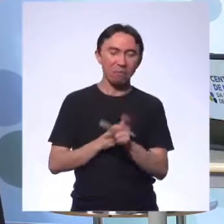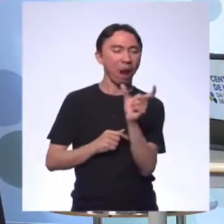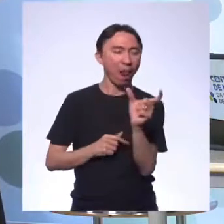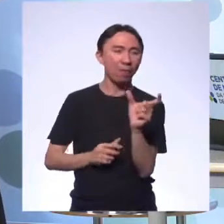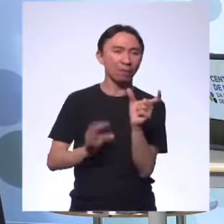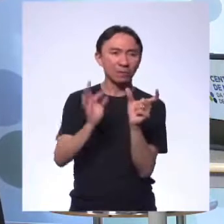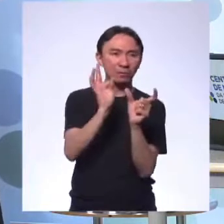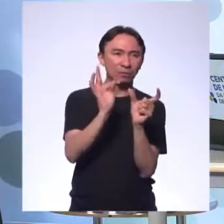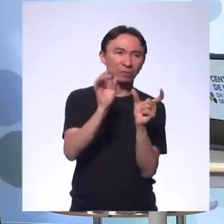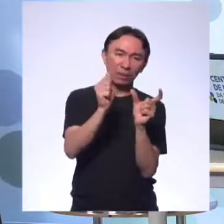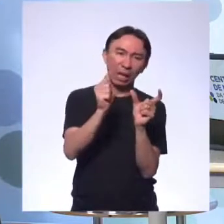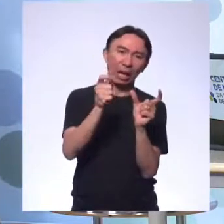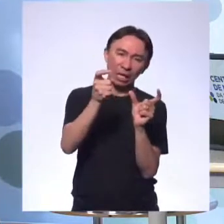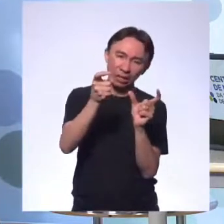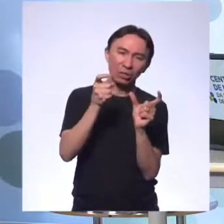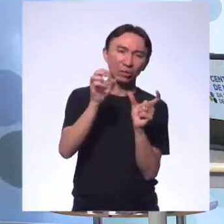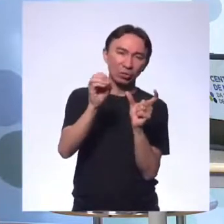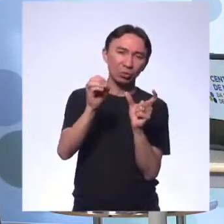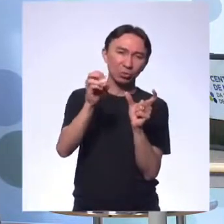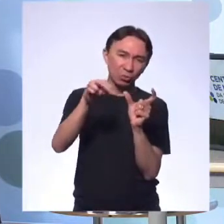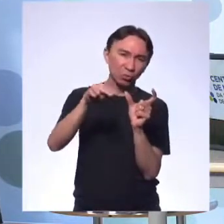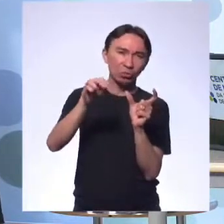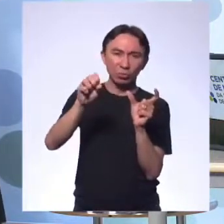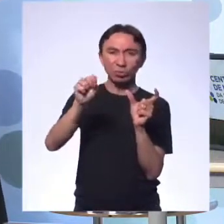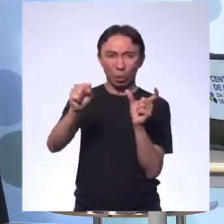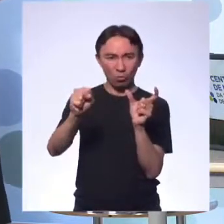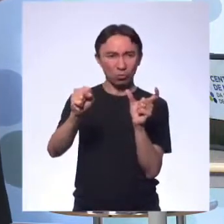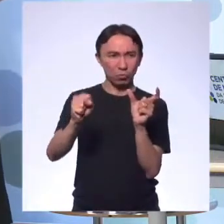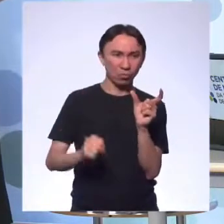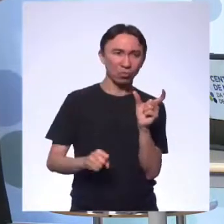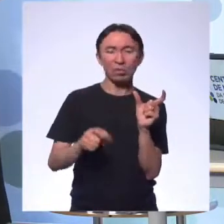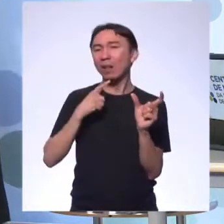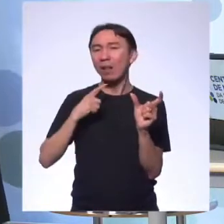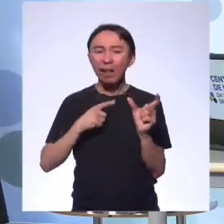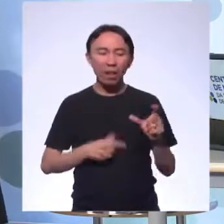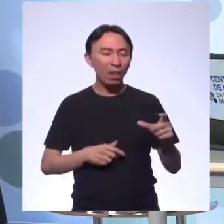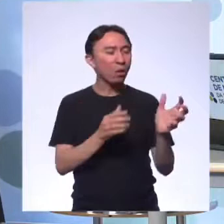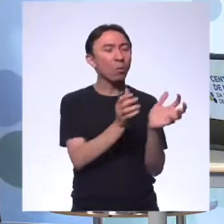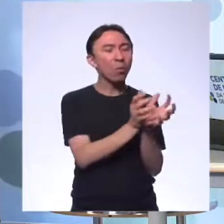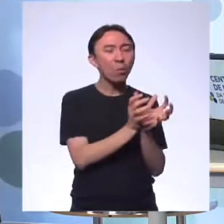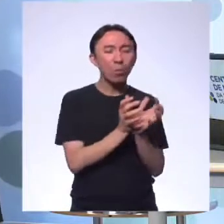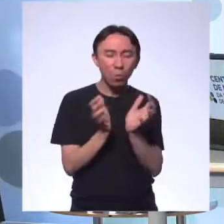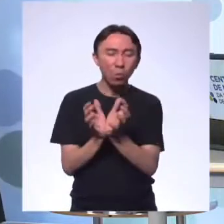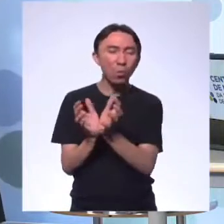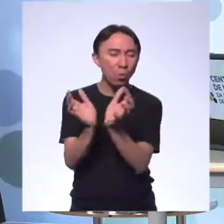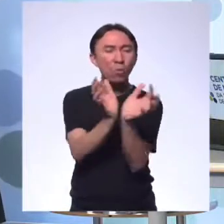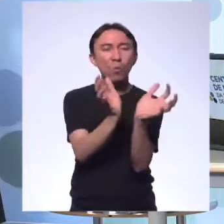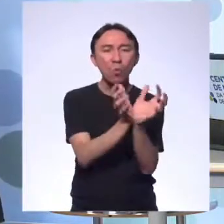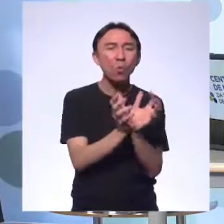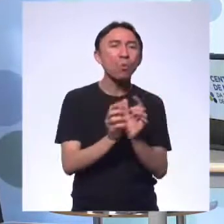esses grupos, né? Quais as características que fazem com que esses indivíduos sejam ali